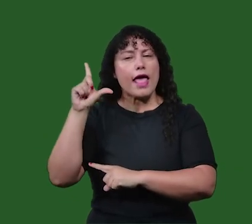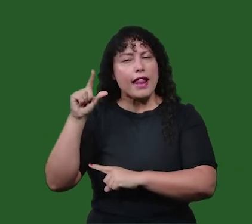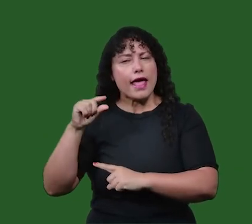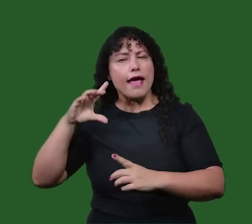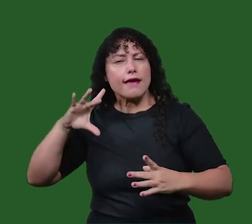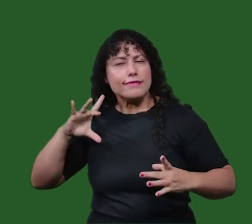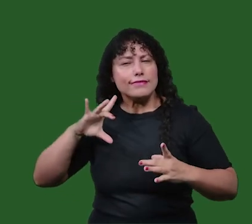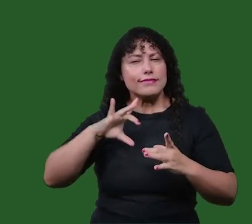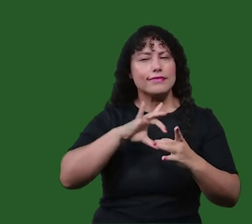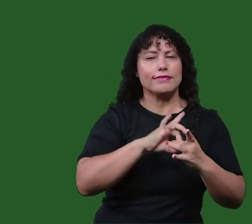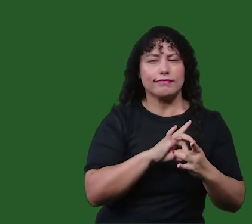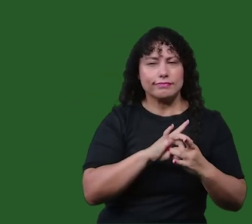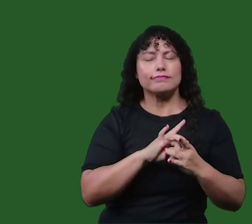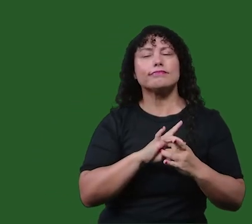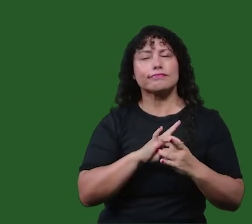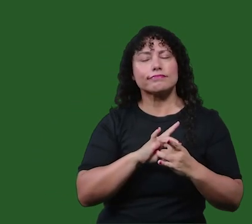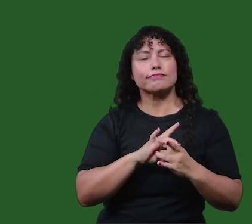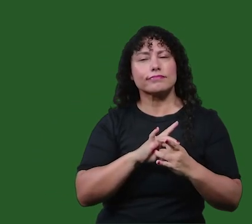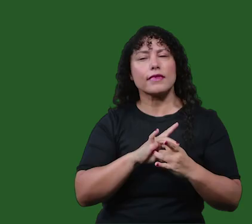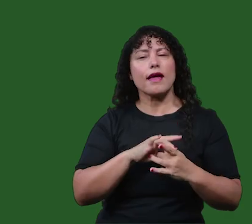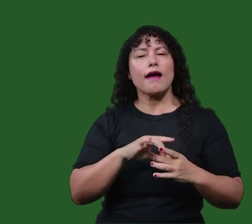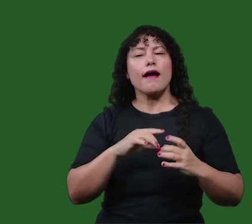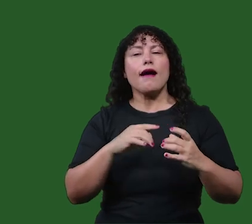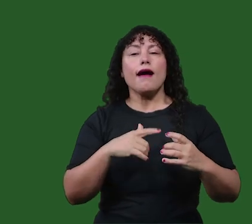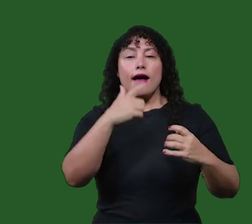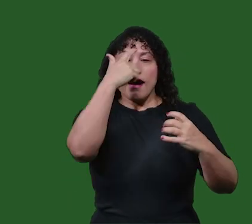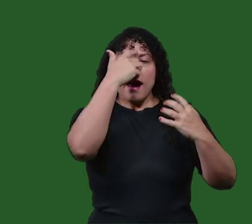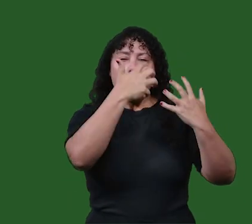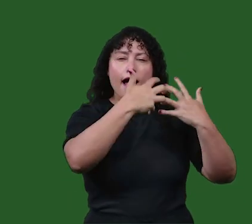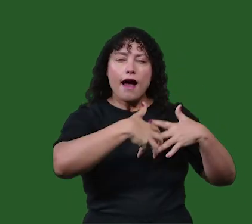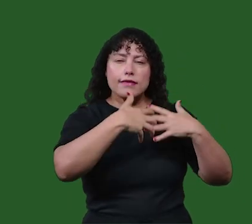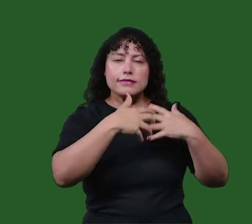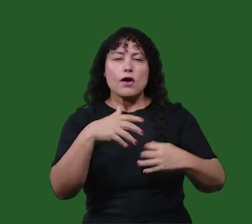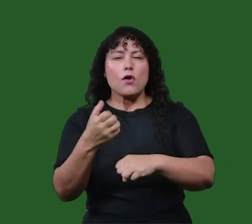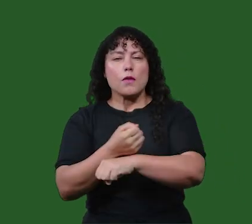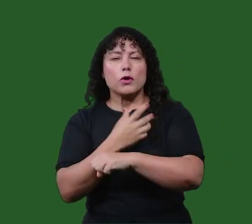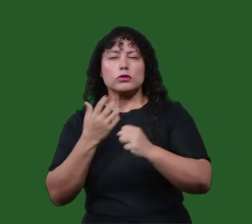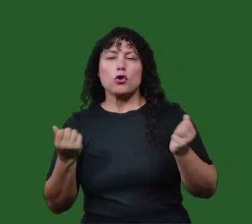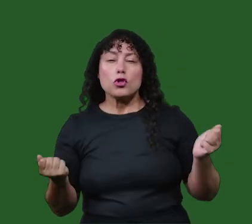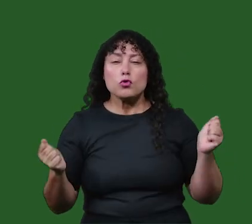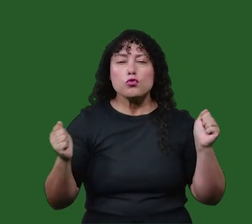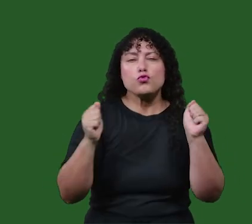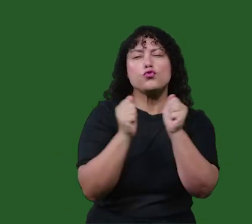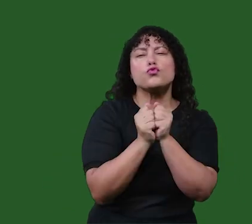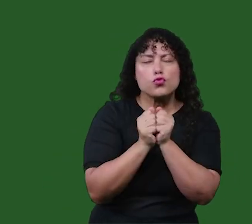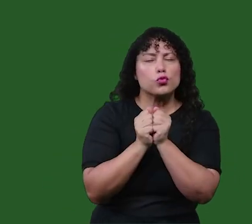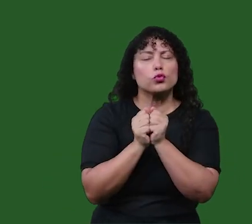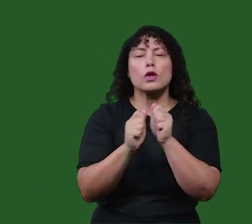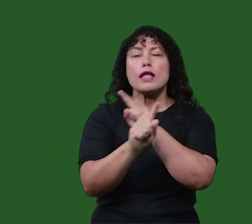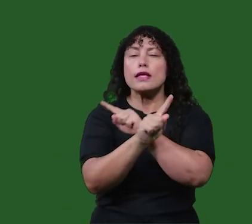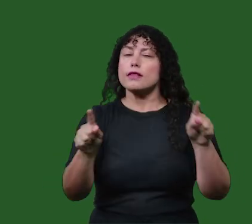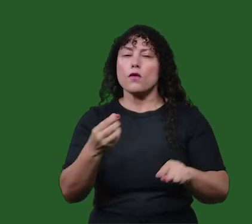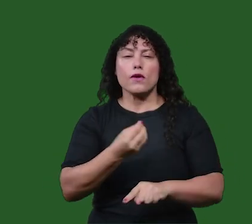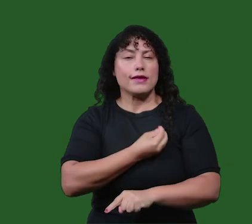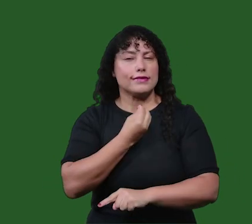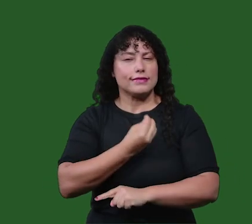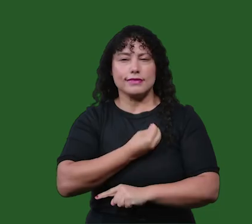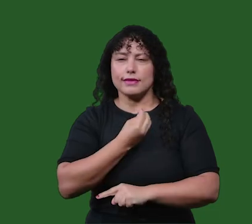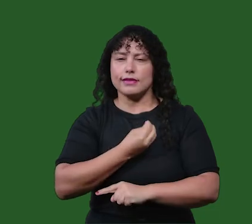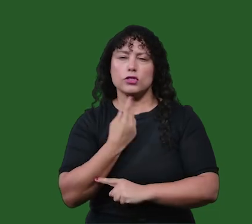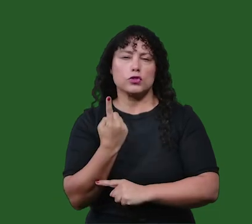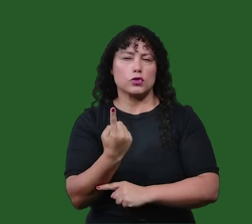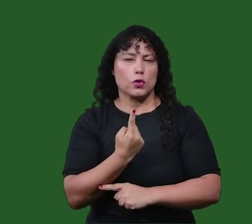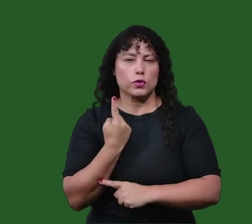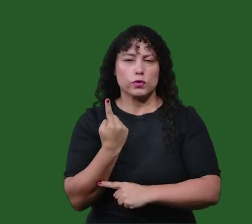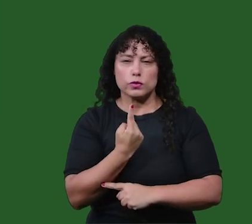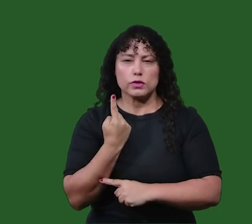são integrados. Definitivamente, razão e emoção andam juntos. Eles não existem, de uma certa